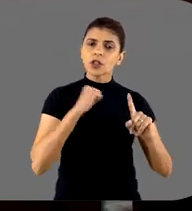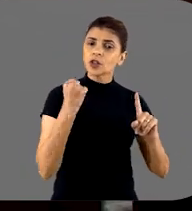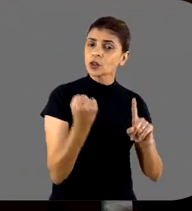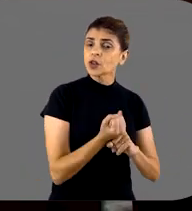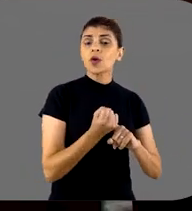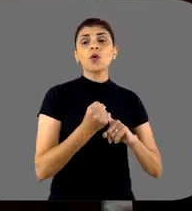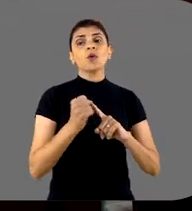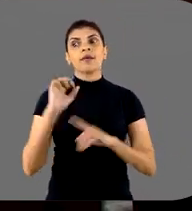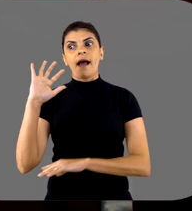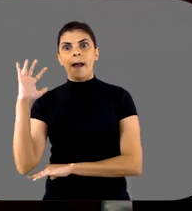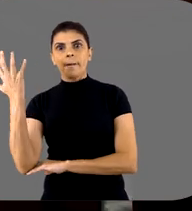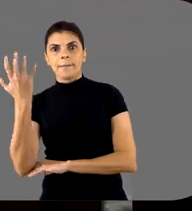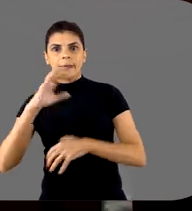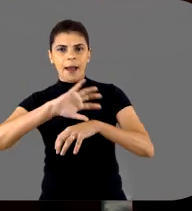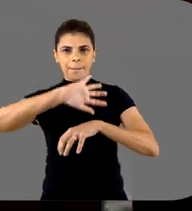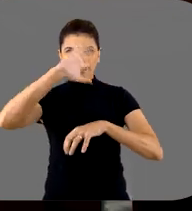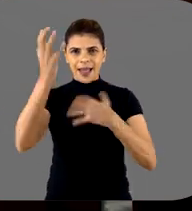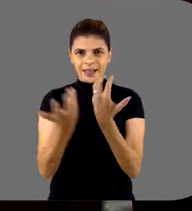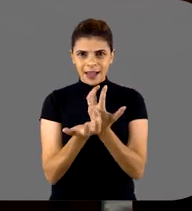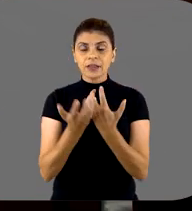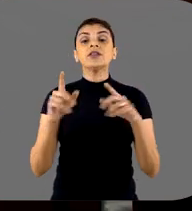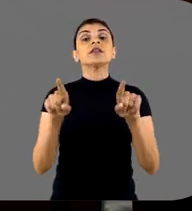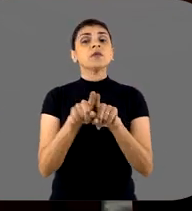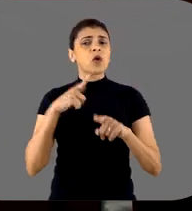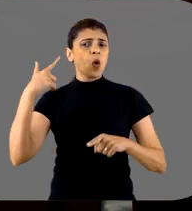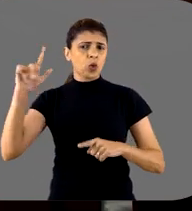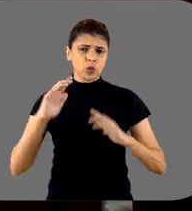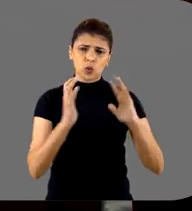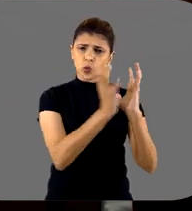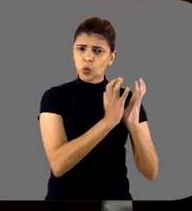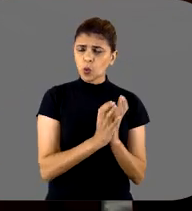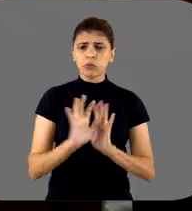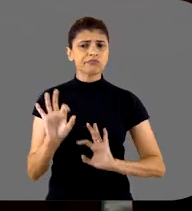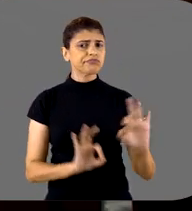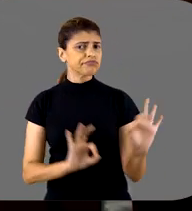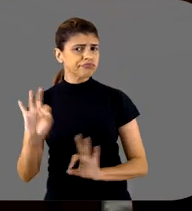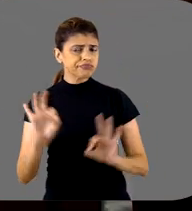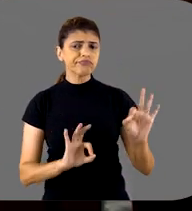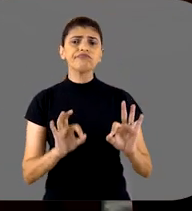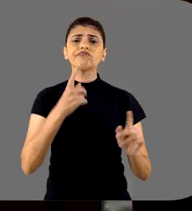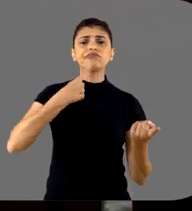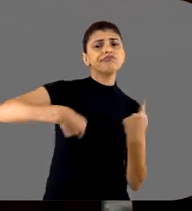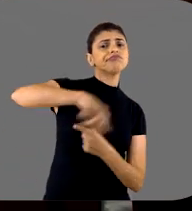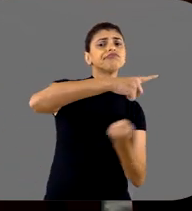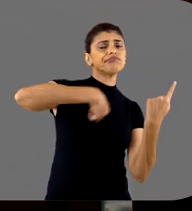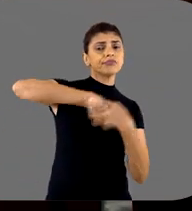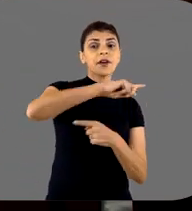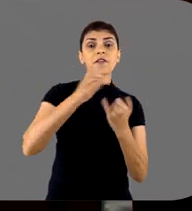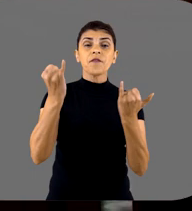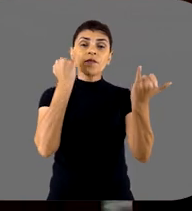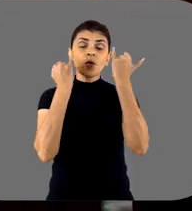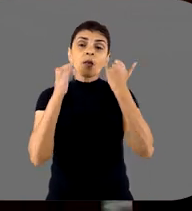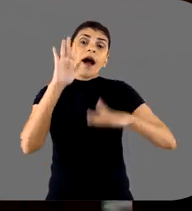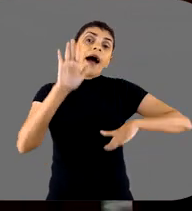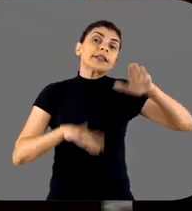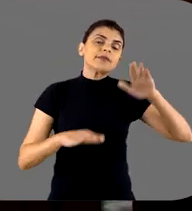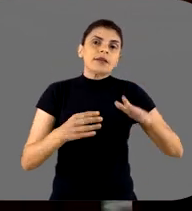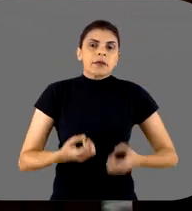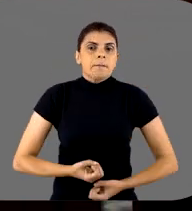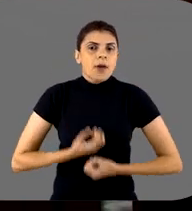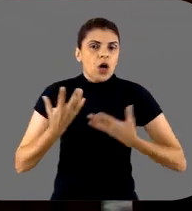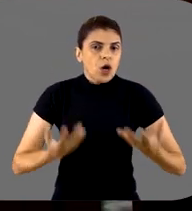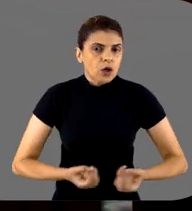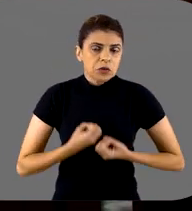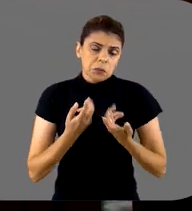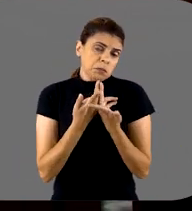campo dos movimentos sociais, do movimento ambientalista, e de outros grupos sociais que se organizam e circulam informação entre si,